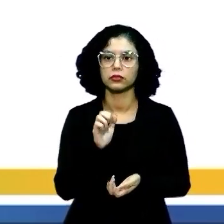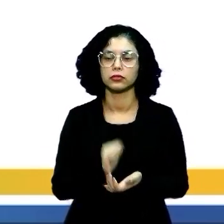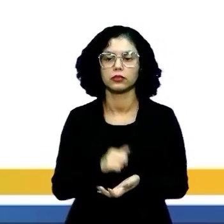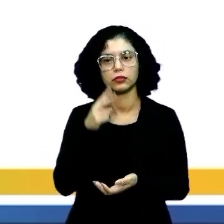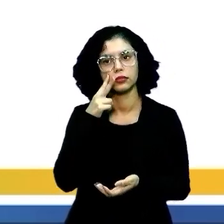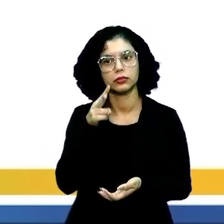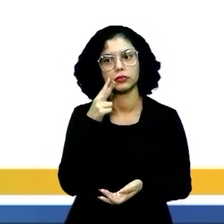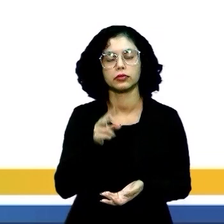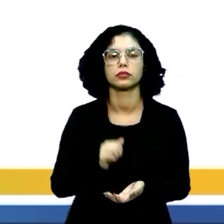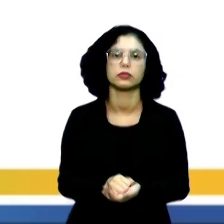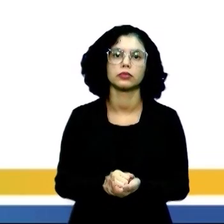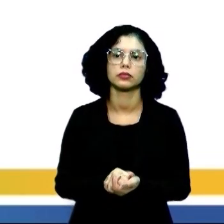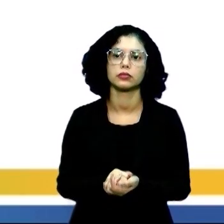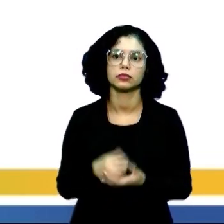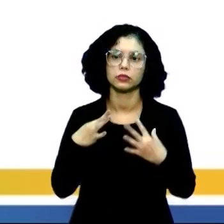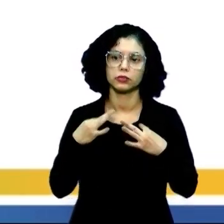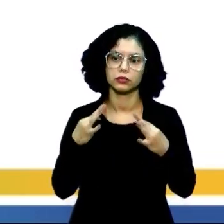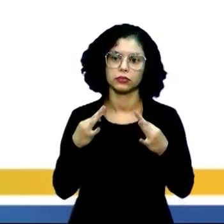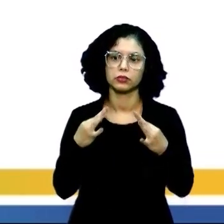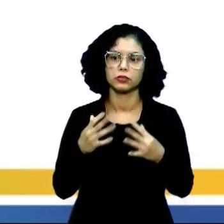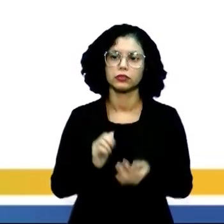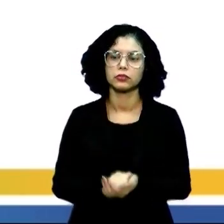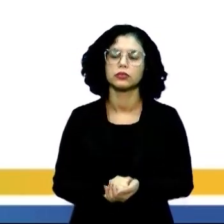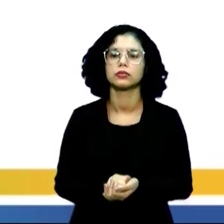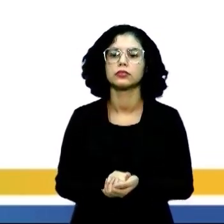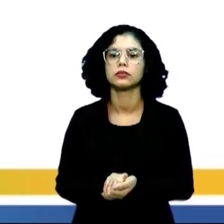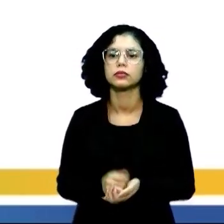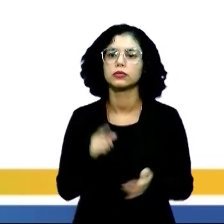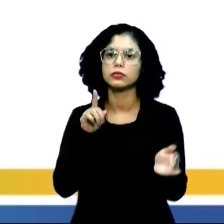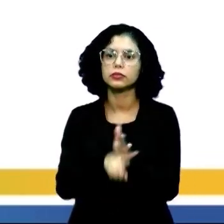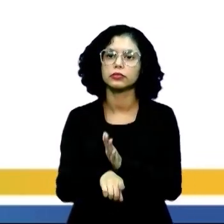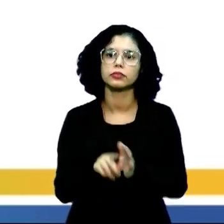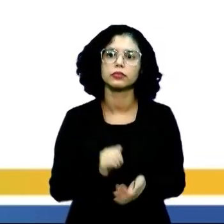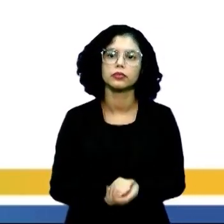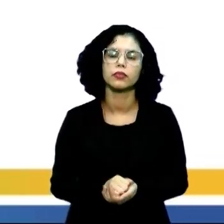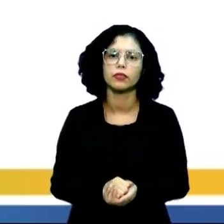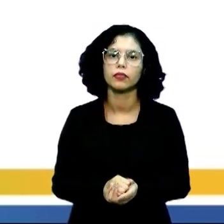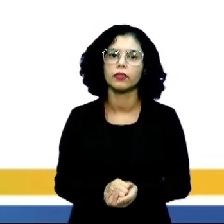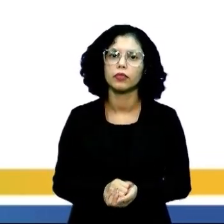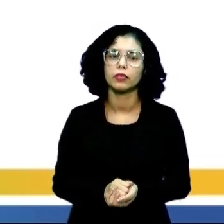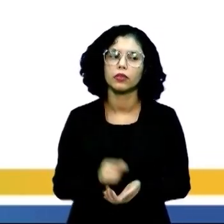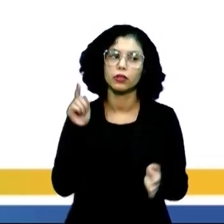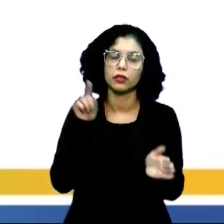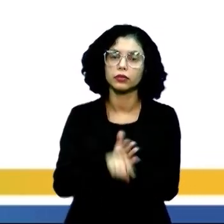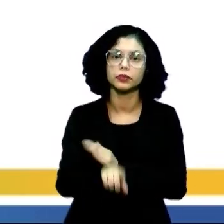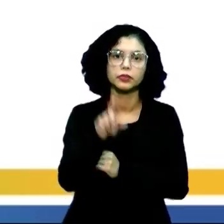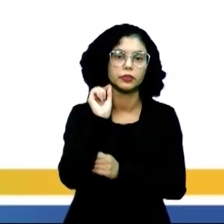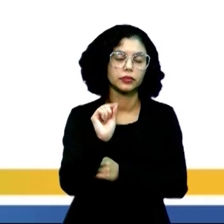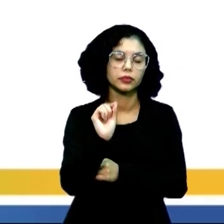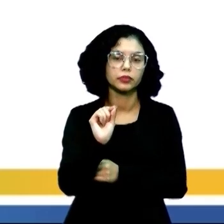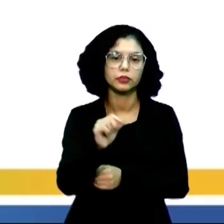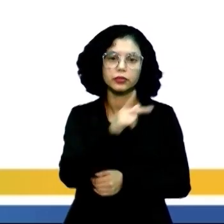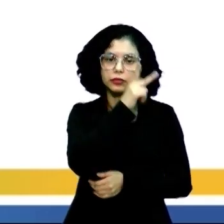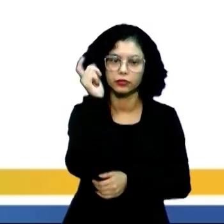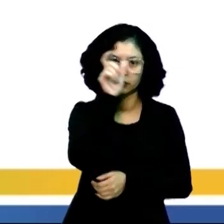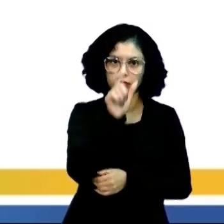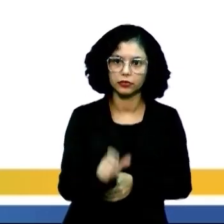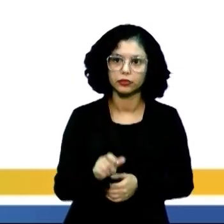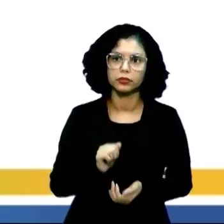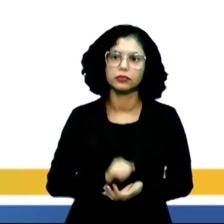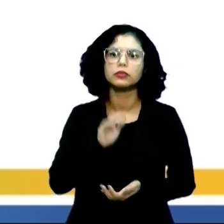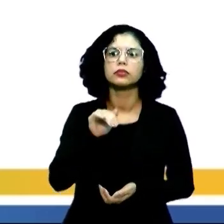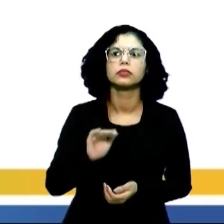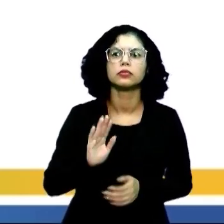aqui pela roupa, pela túnica, e ele pergunta o seguinte, ele faz uma pergunta para esse personagem, ele